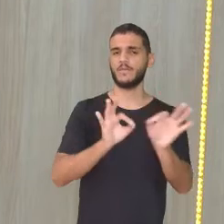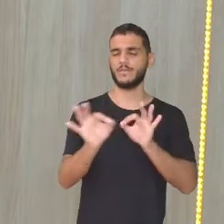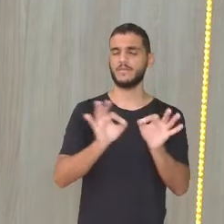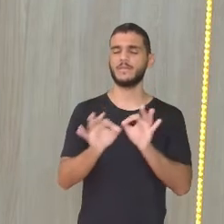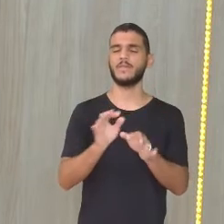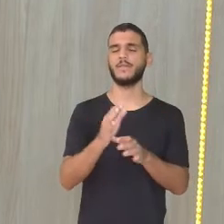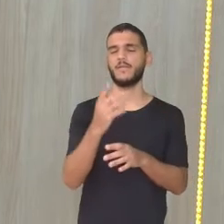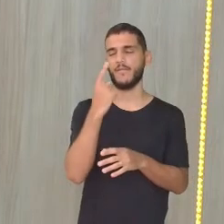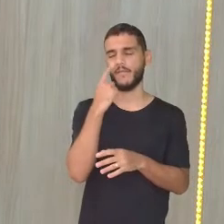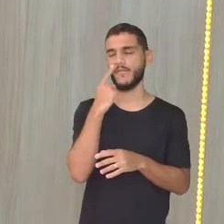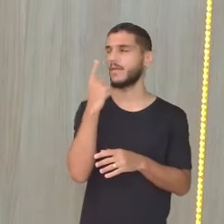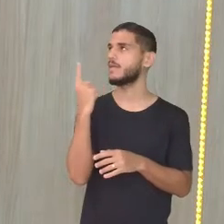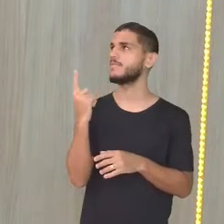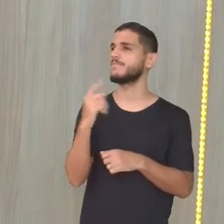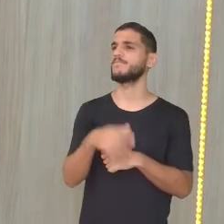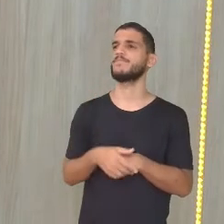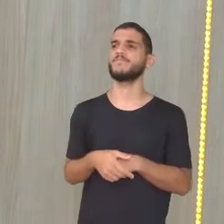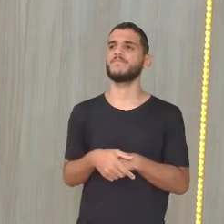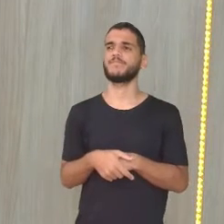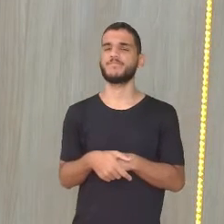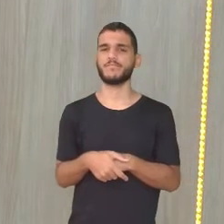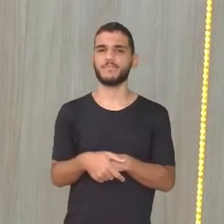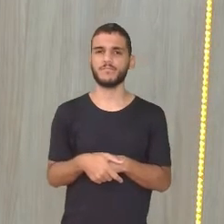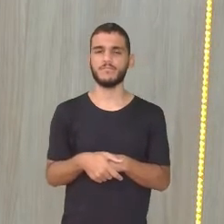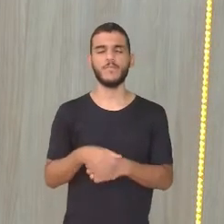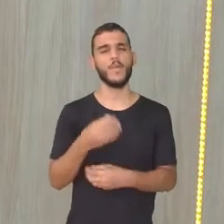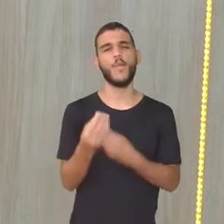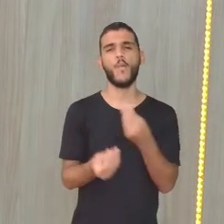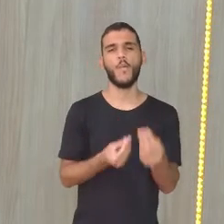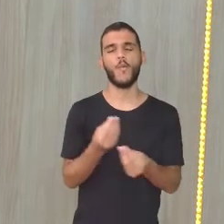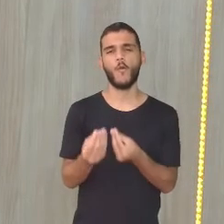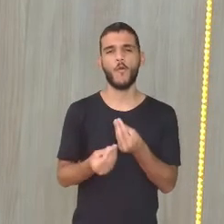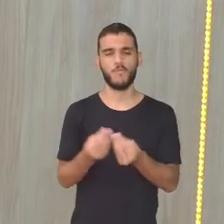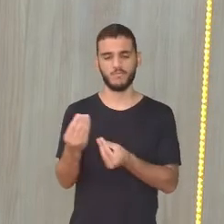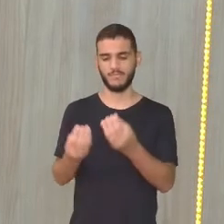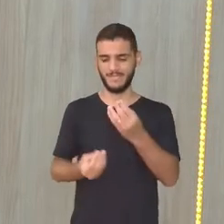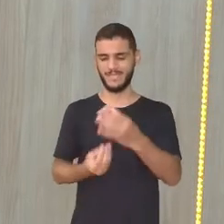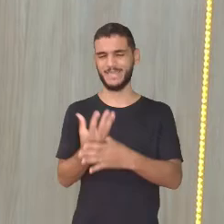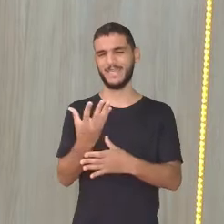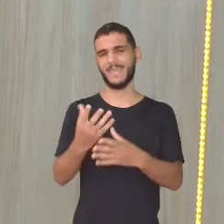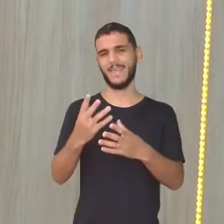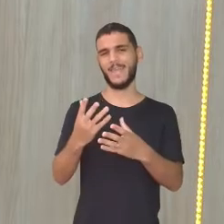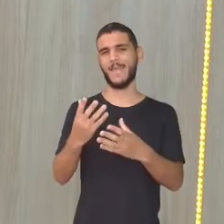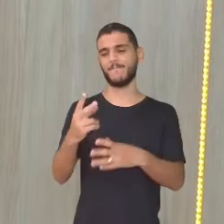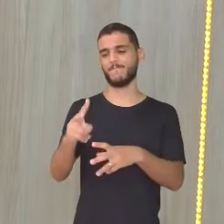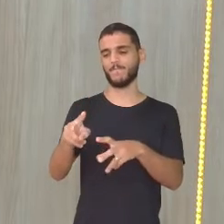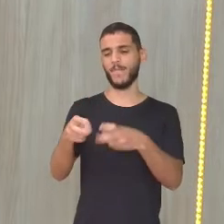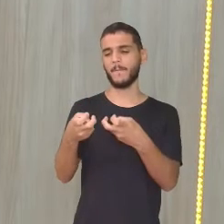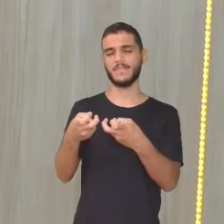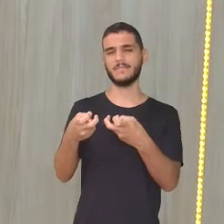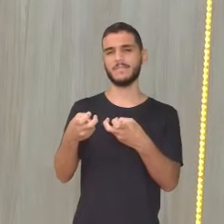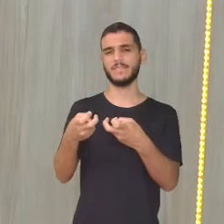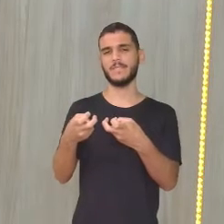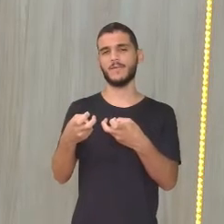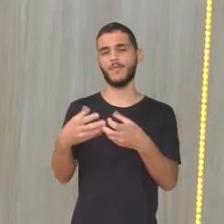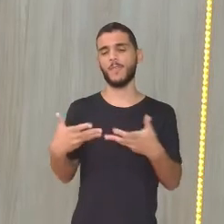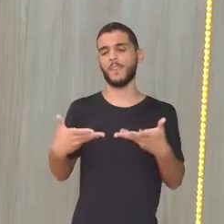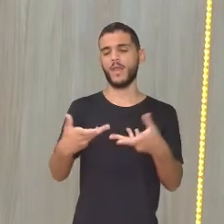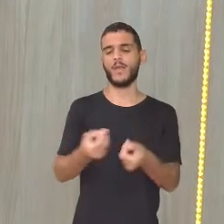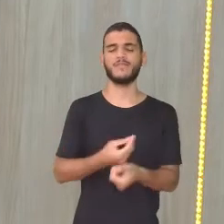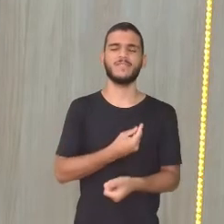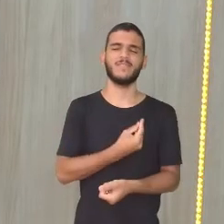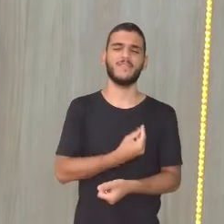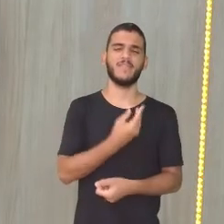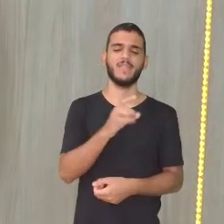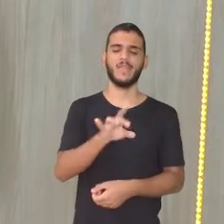décadas, trabalhou aí em cima de como criar um índice para perceber o desenvolvimento, a qualidade de vida nos lugares.